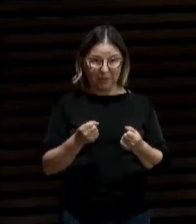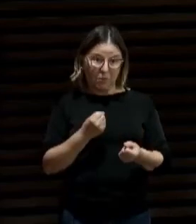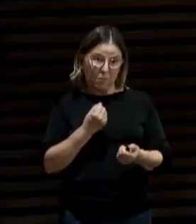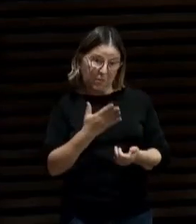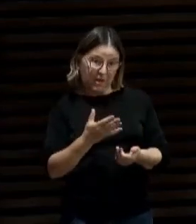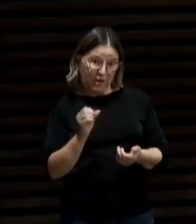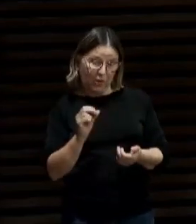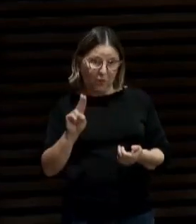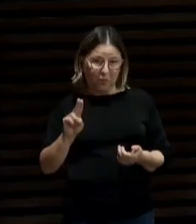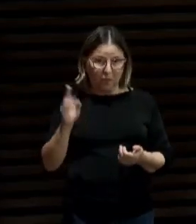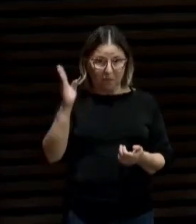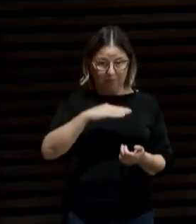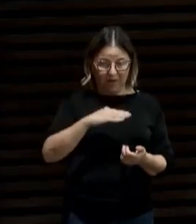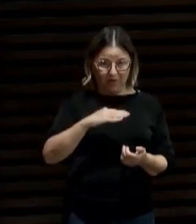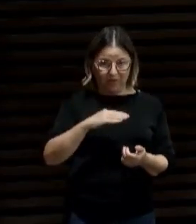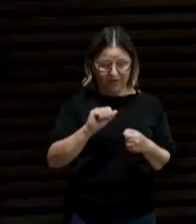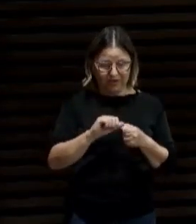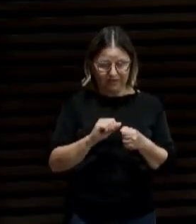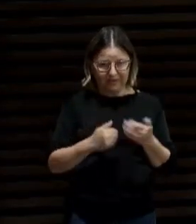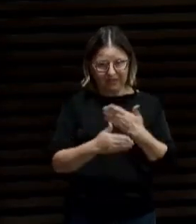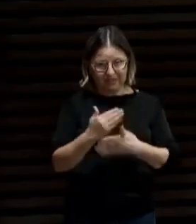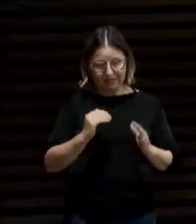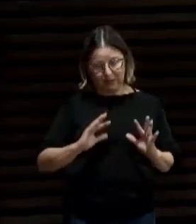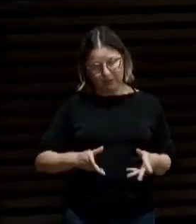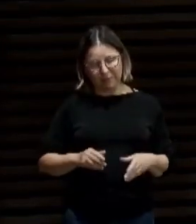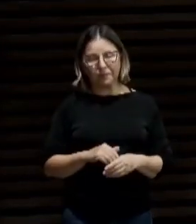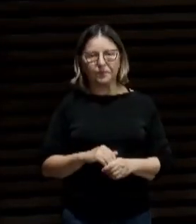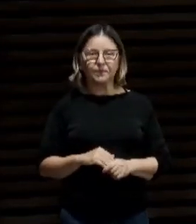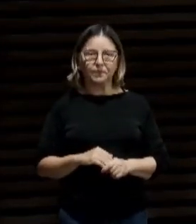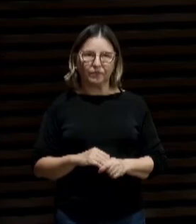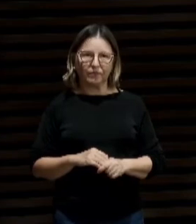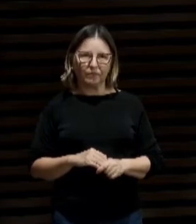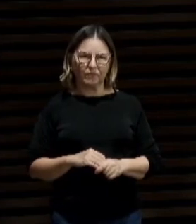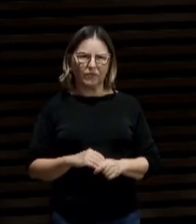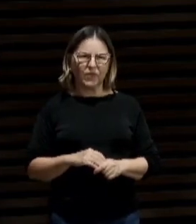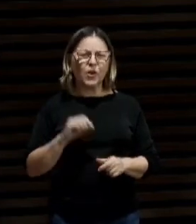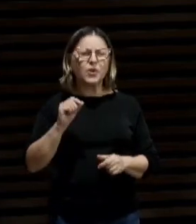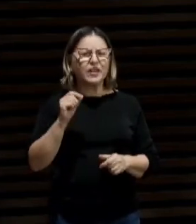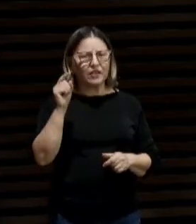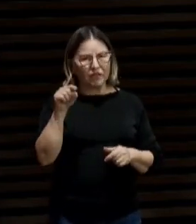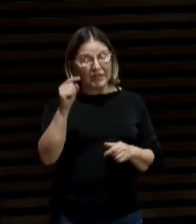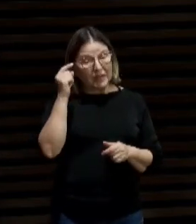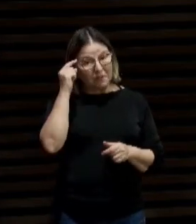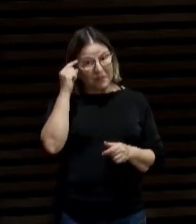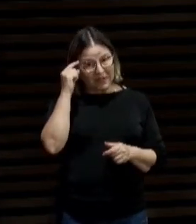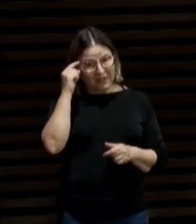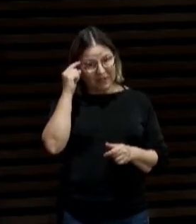corpo. Quando você vê esse versículo 10 aqui, o que vem no seu coração?